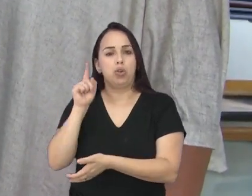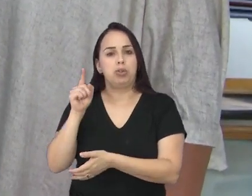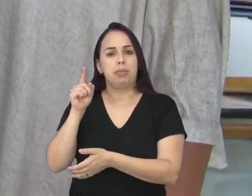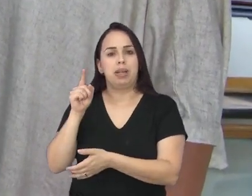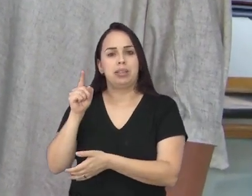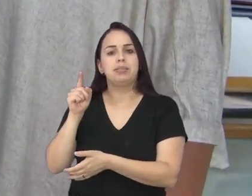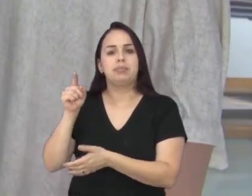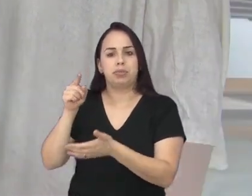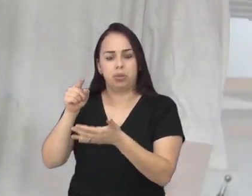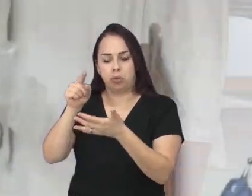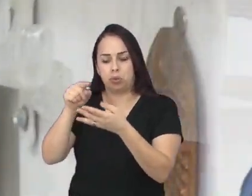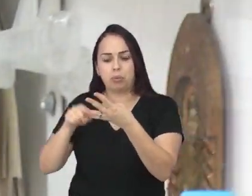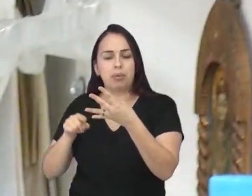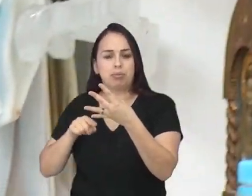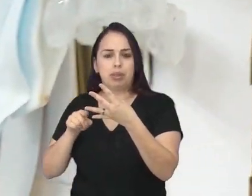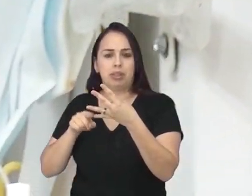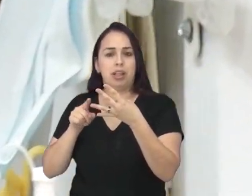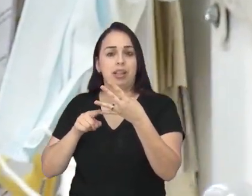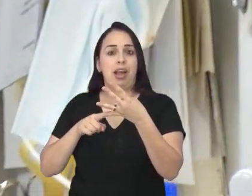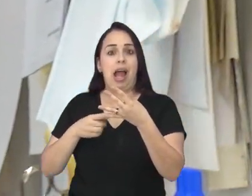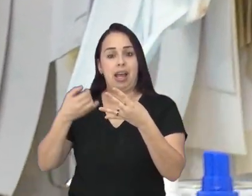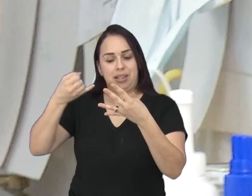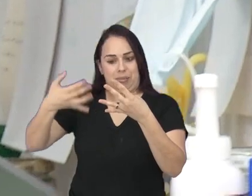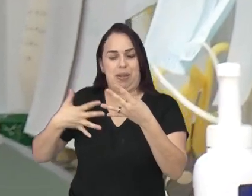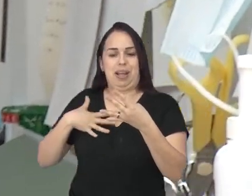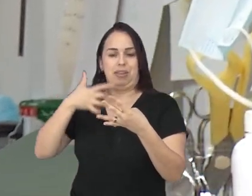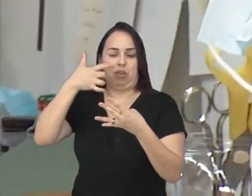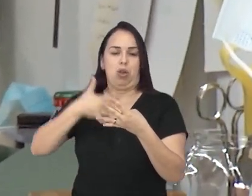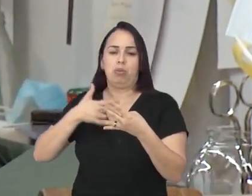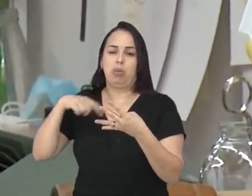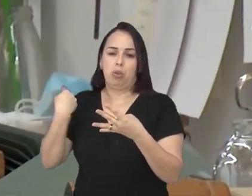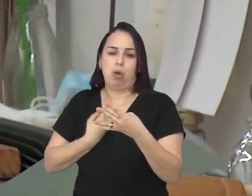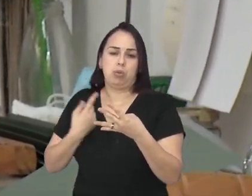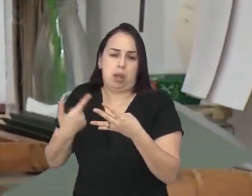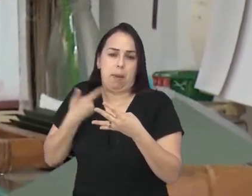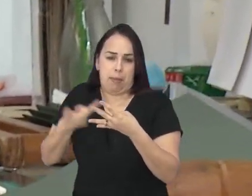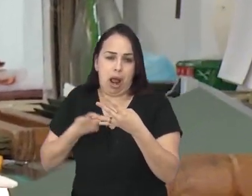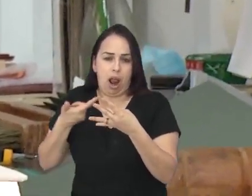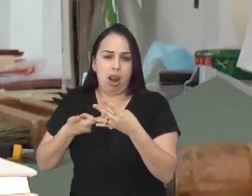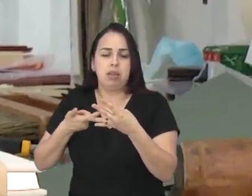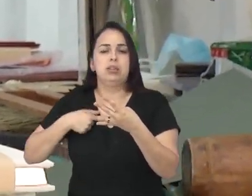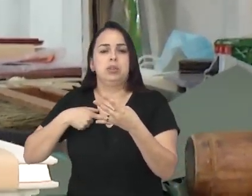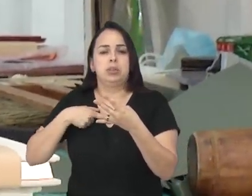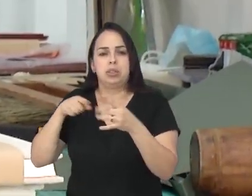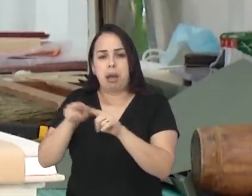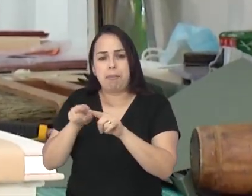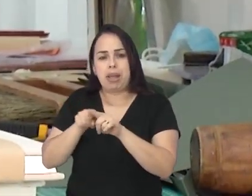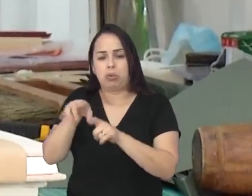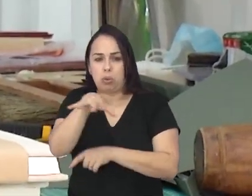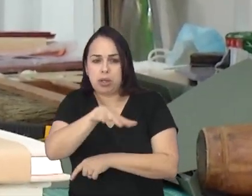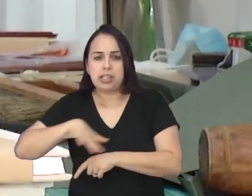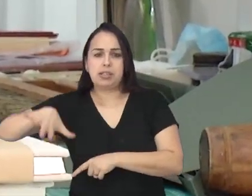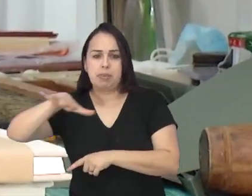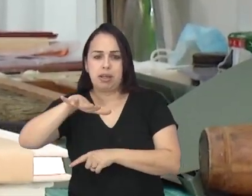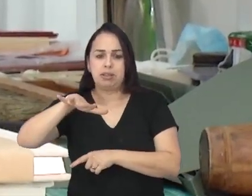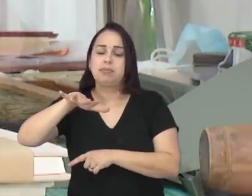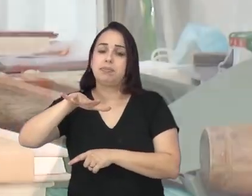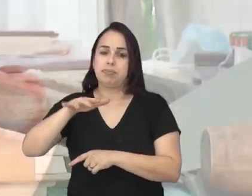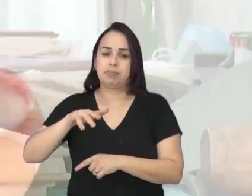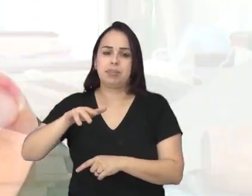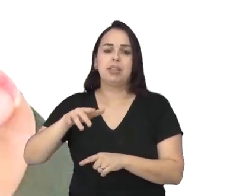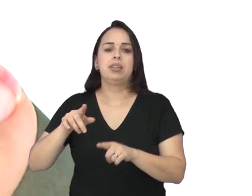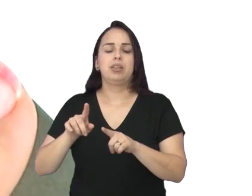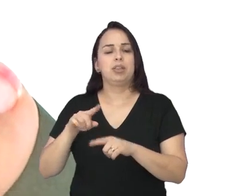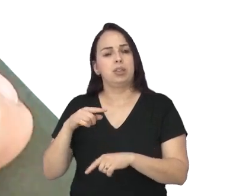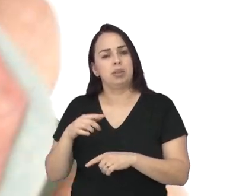está nessa publicação, né? Apareceu o nosso trabalho, o trabalho do ateliê, de todo esse conjunto. Então a